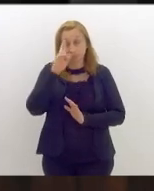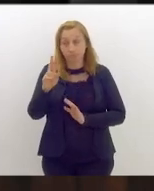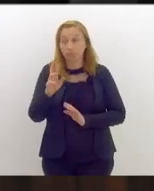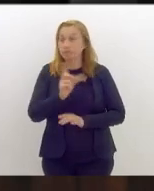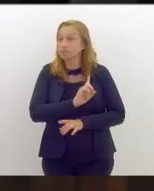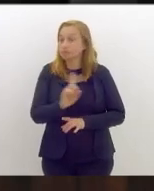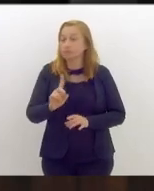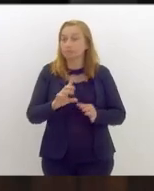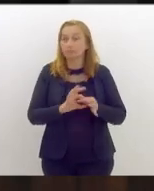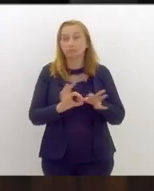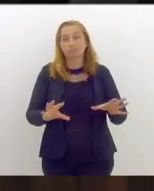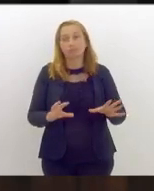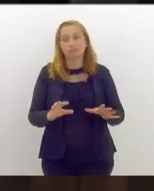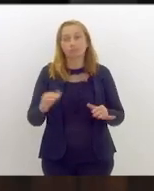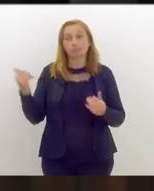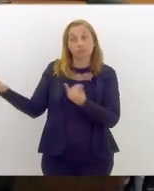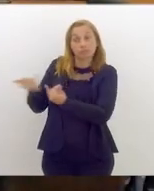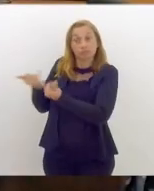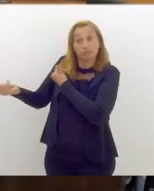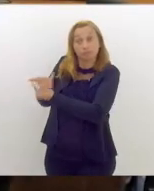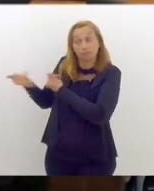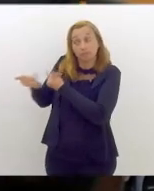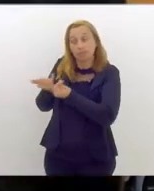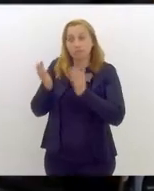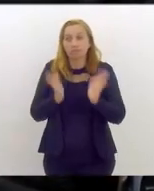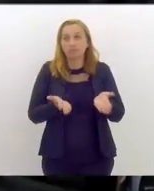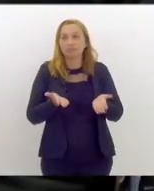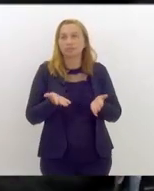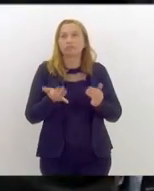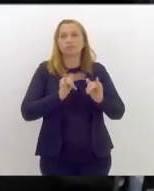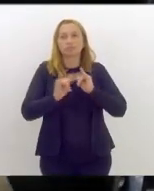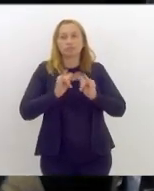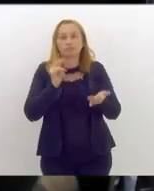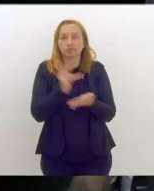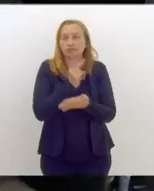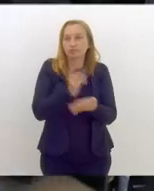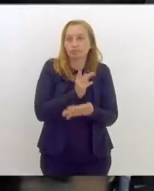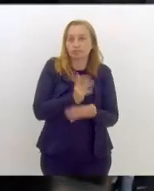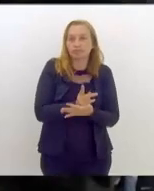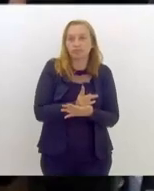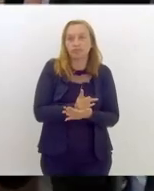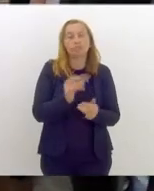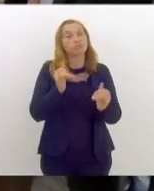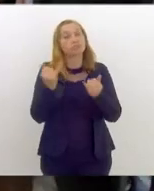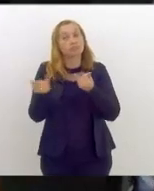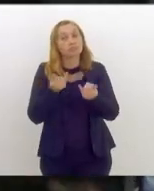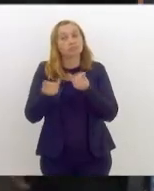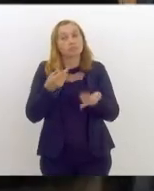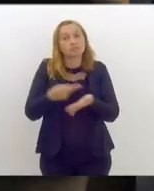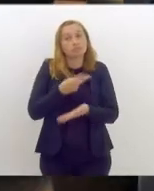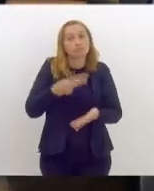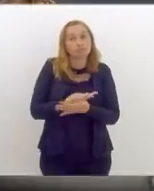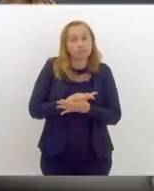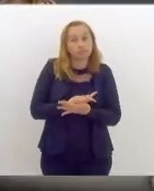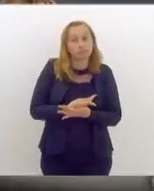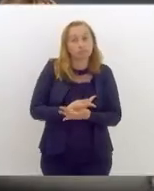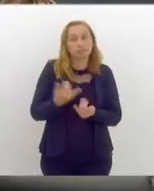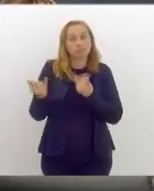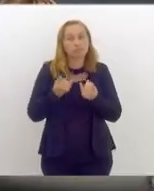não autorizou tô sempre informado disso aqui agora não é verdade formação está equivocada a informação que está chegando para você